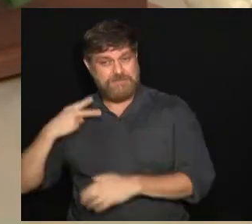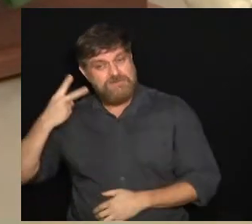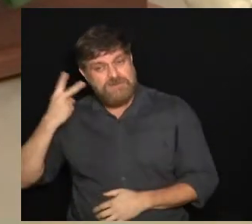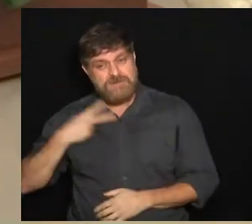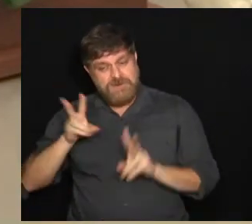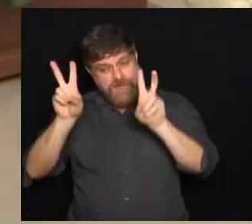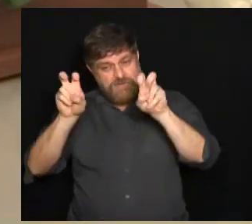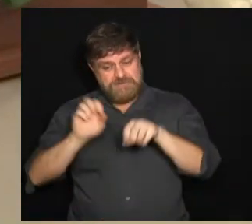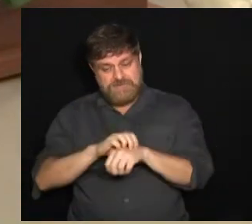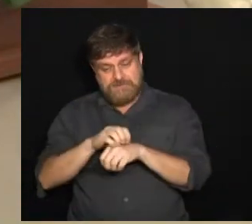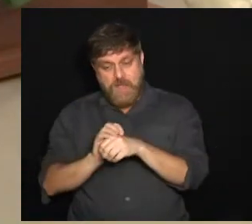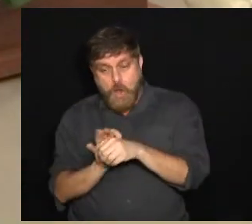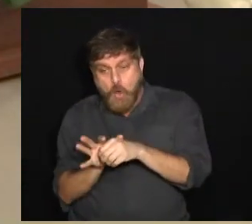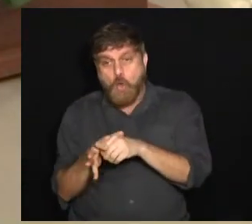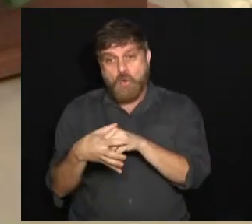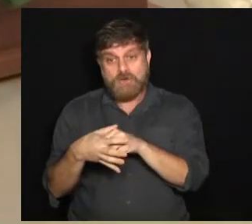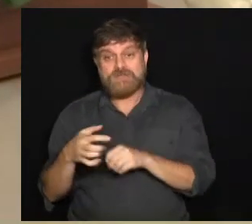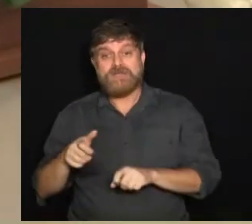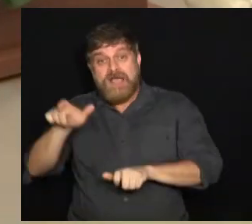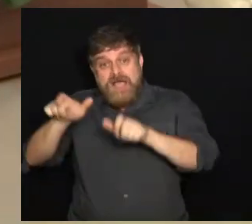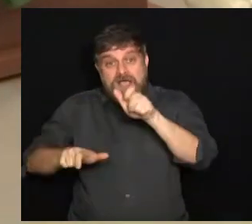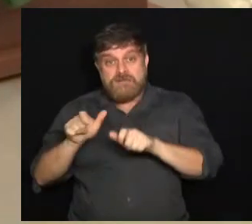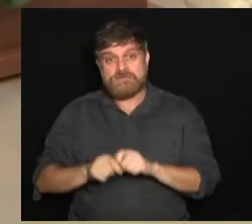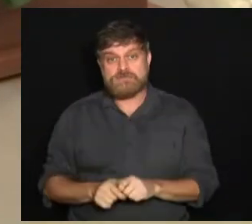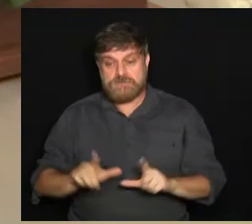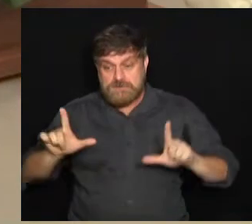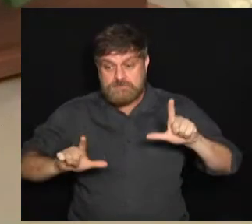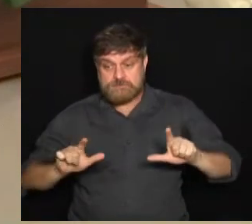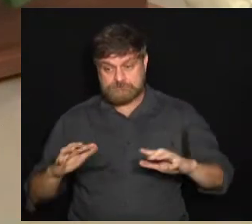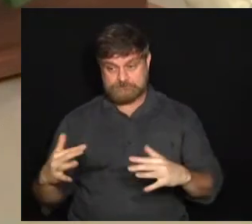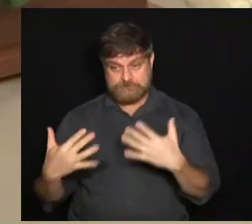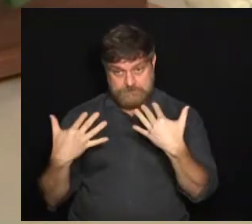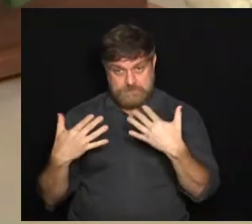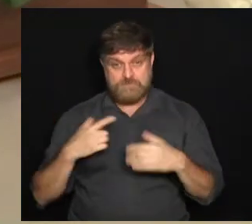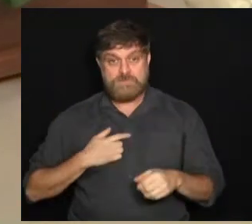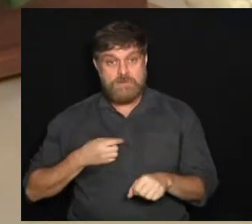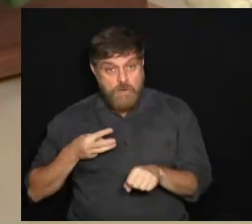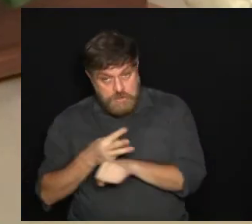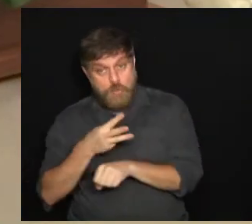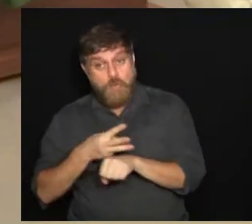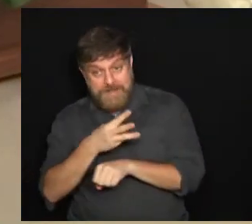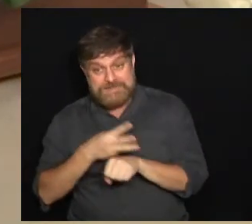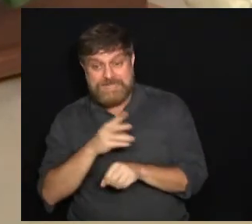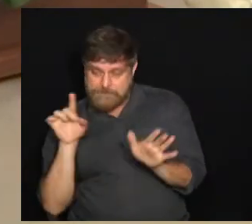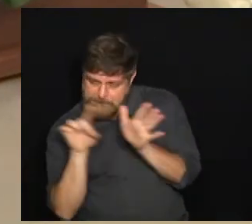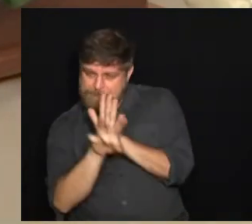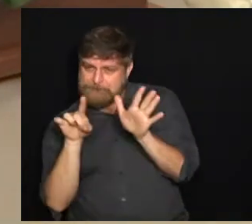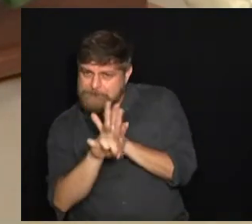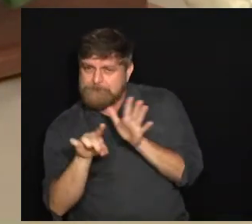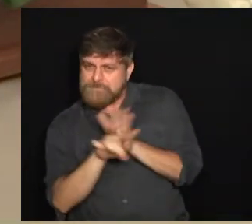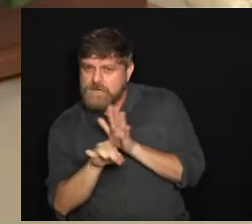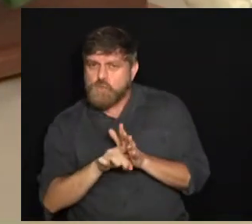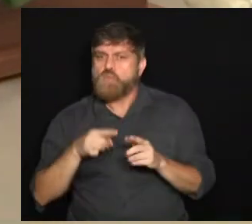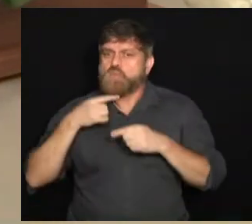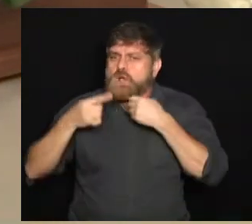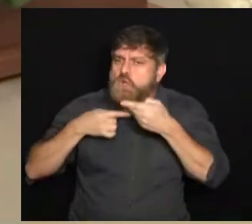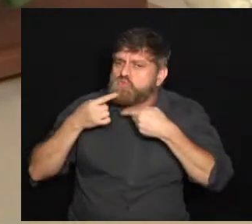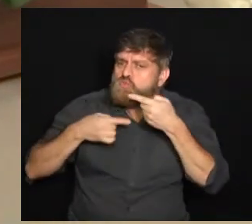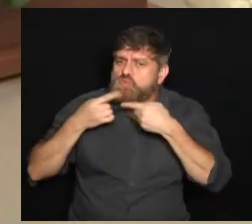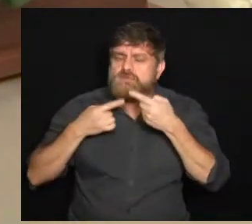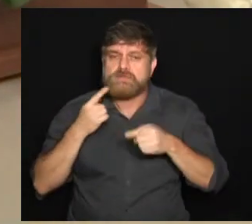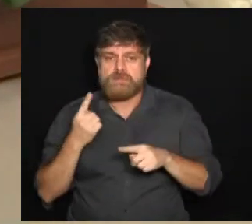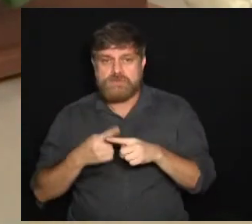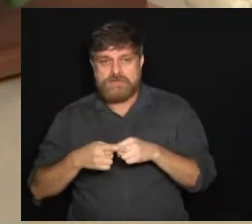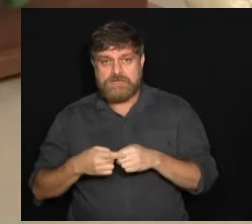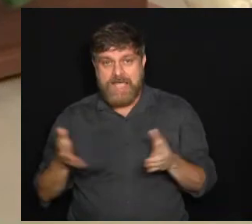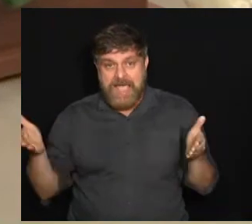do tema. E você que nos assiste, continue mandando aqui pelo WhatsApp da TV Câmara as suas dúvidas. A partir de